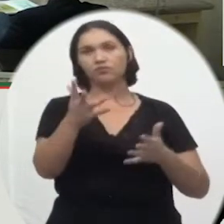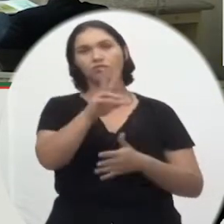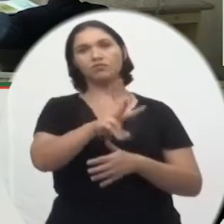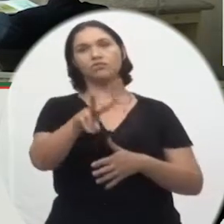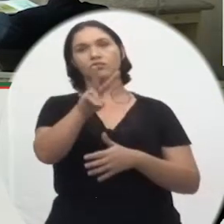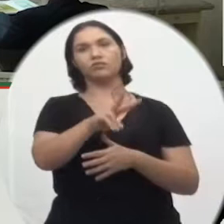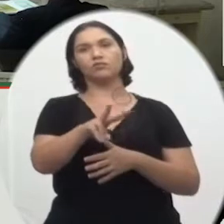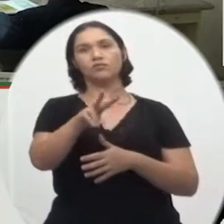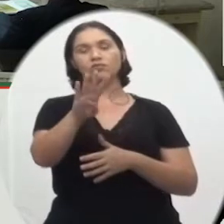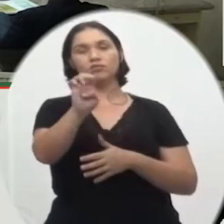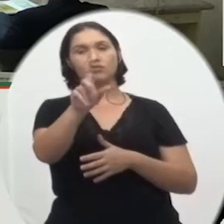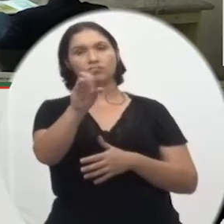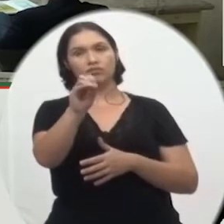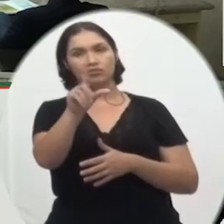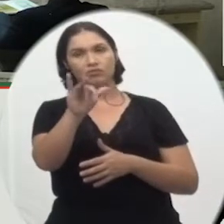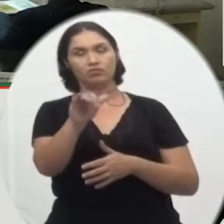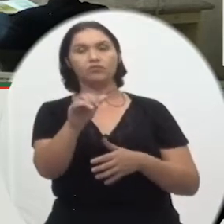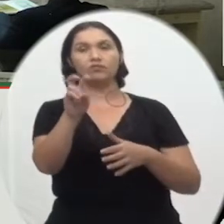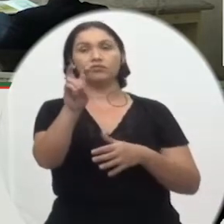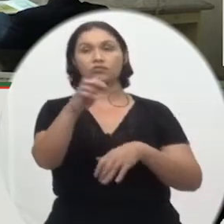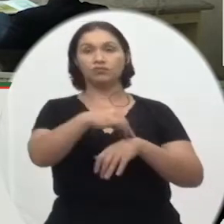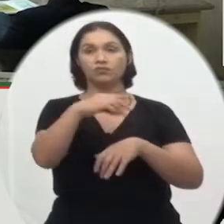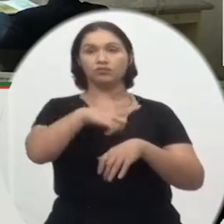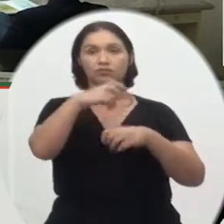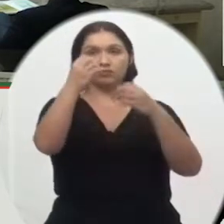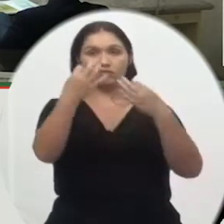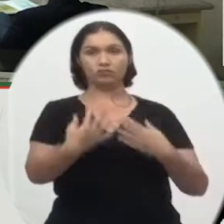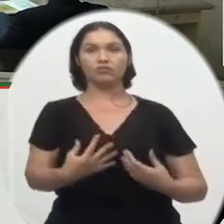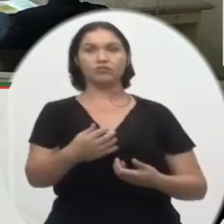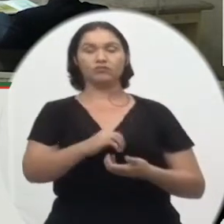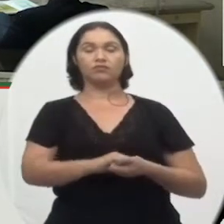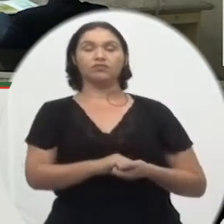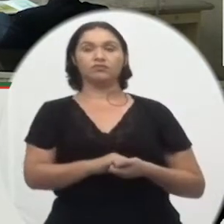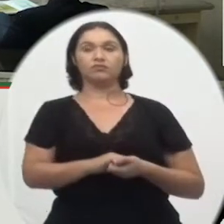Batista Belloli. Vossa Excelência dispõe de 5 minutos.